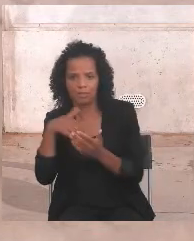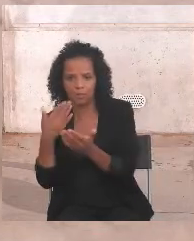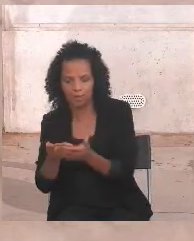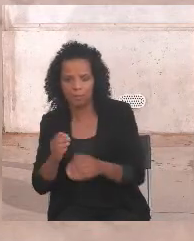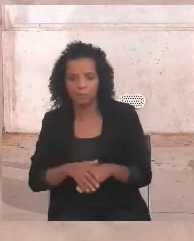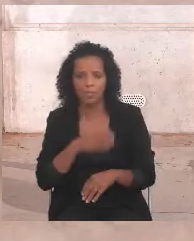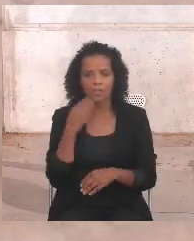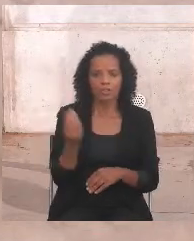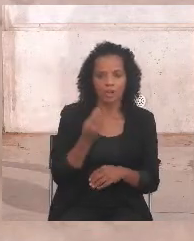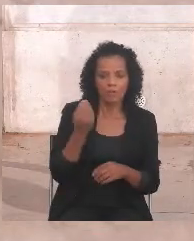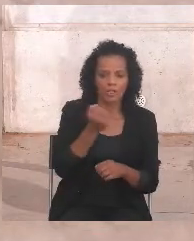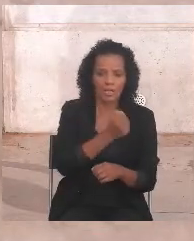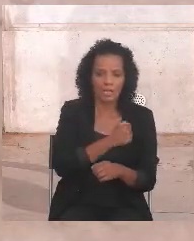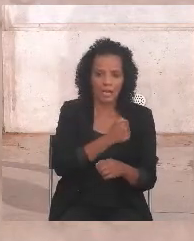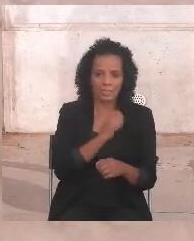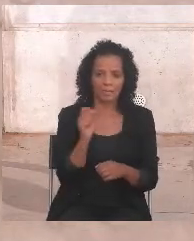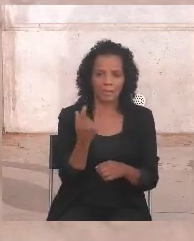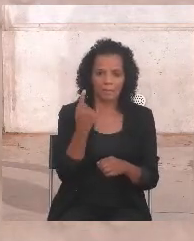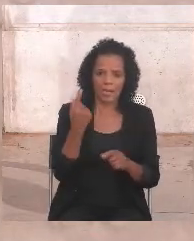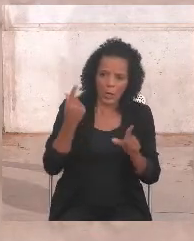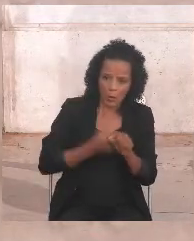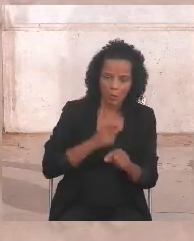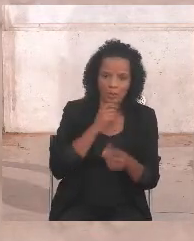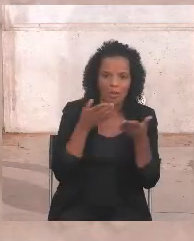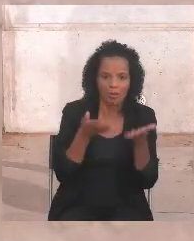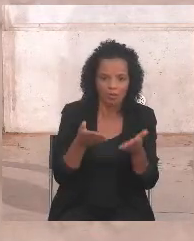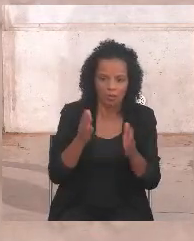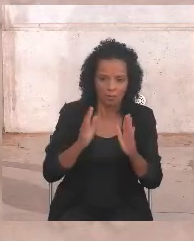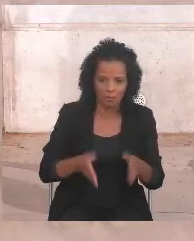ajudar os jovens a comprar a sua primeira casa.